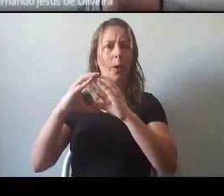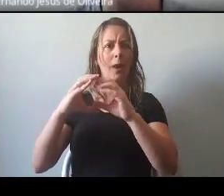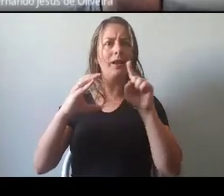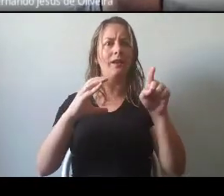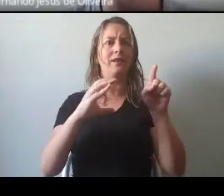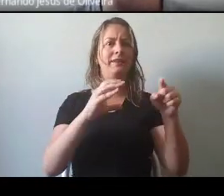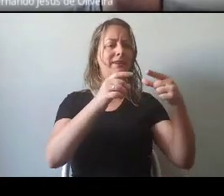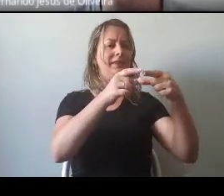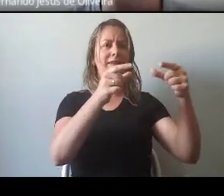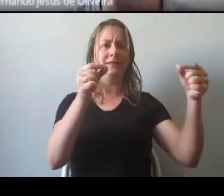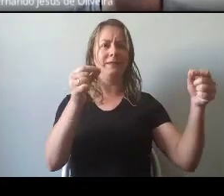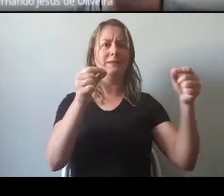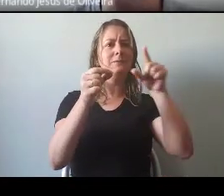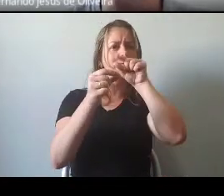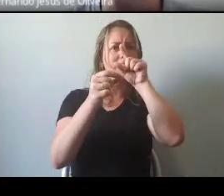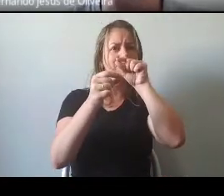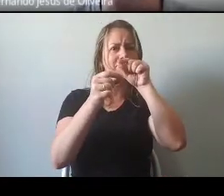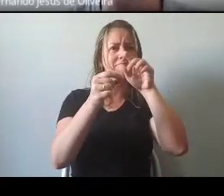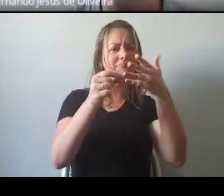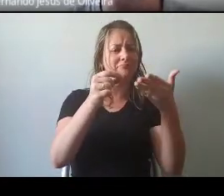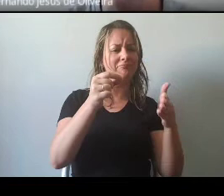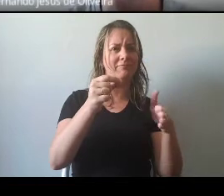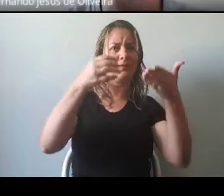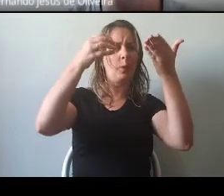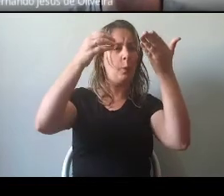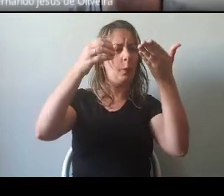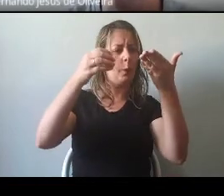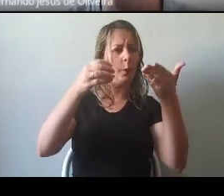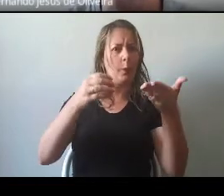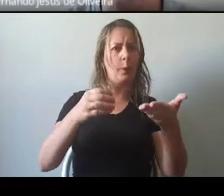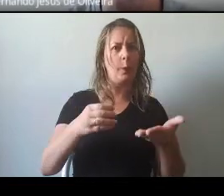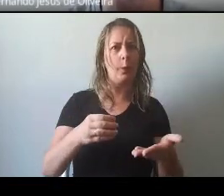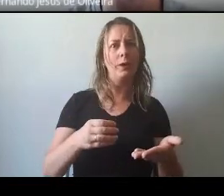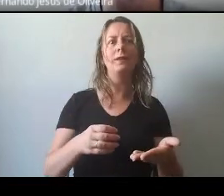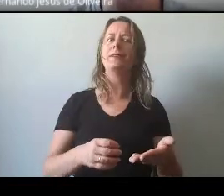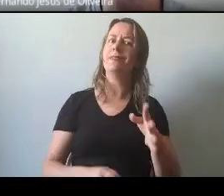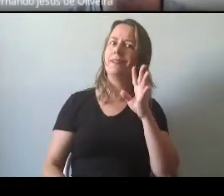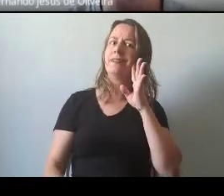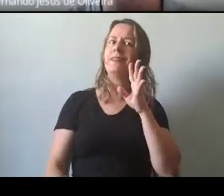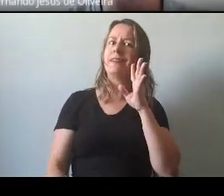tempo. É muito bacana mesmo. Legal demais,